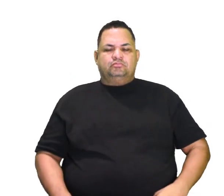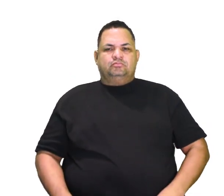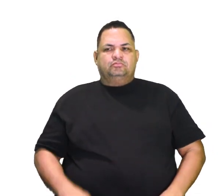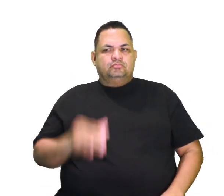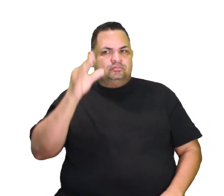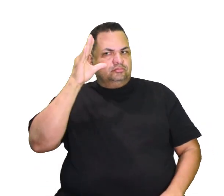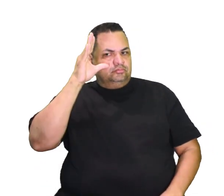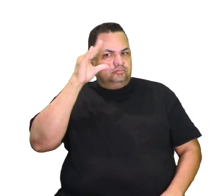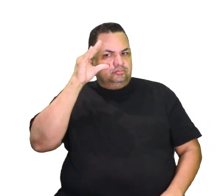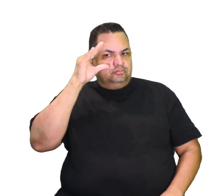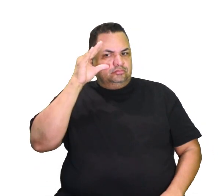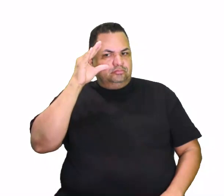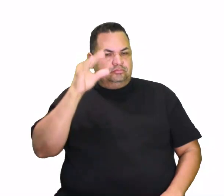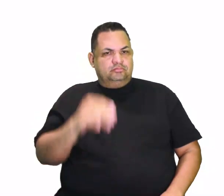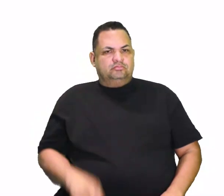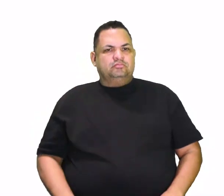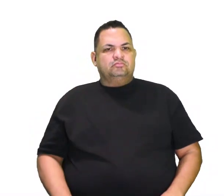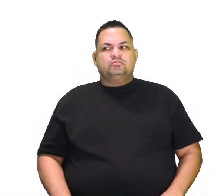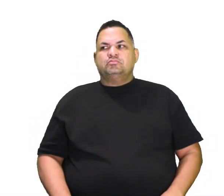Uma curiosidade,